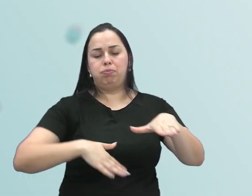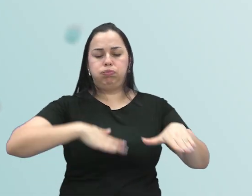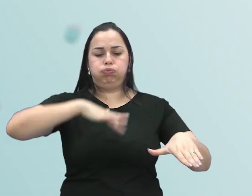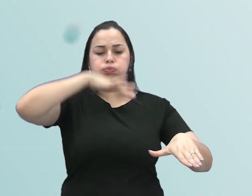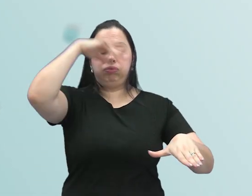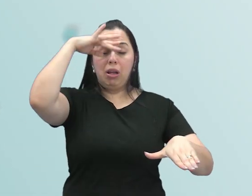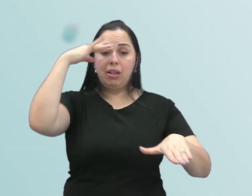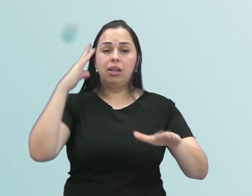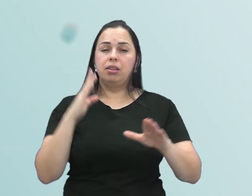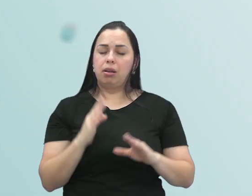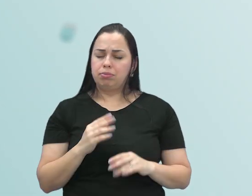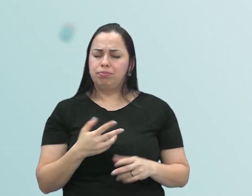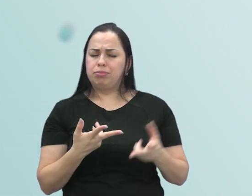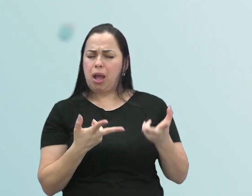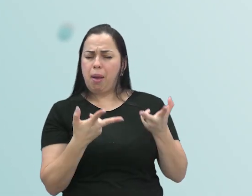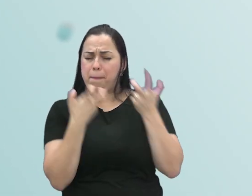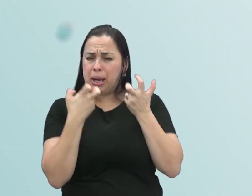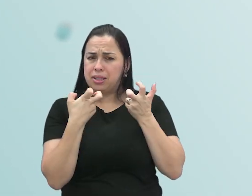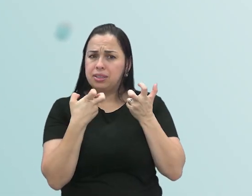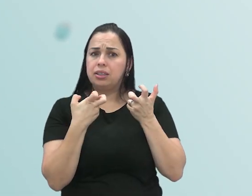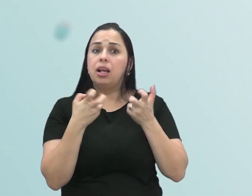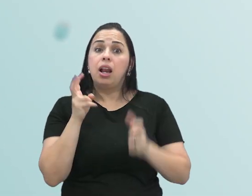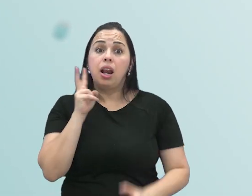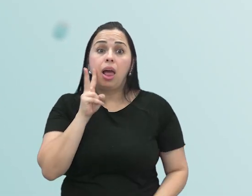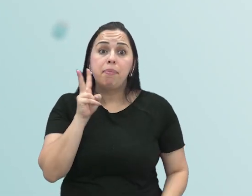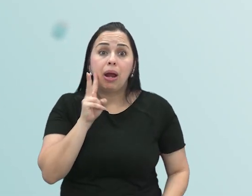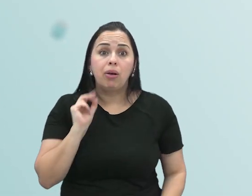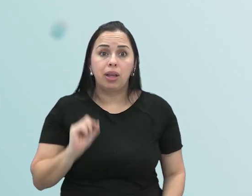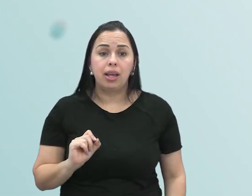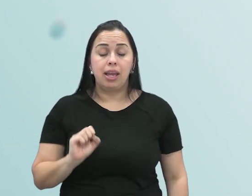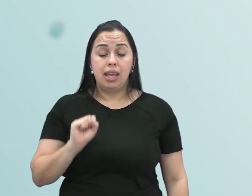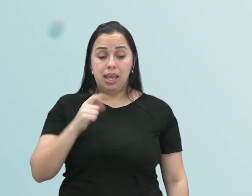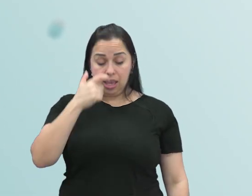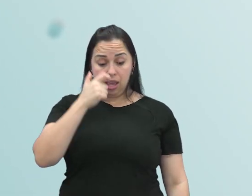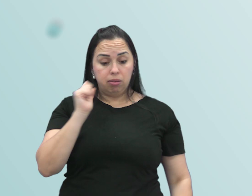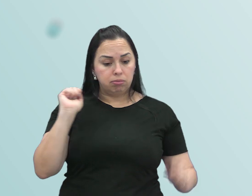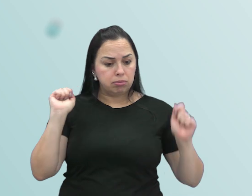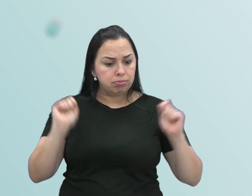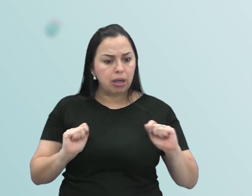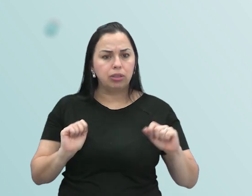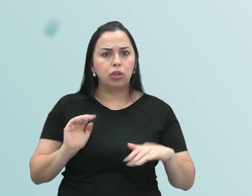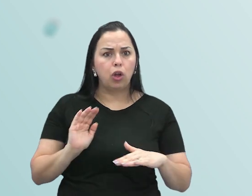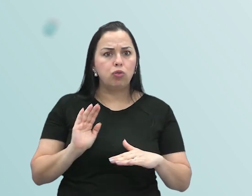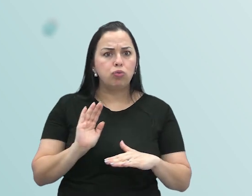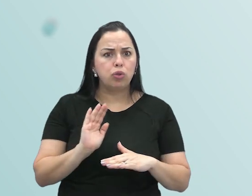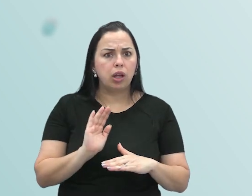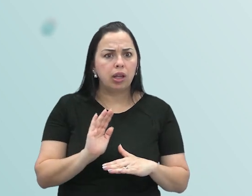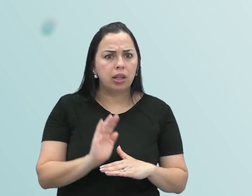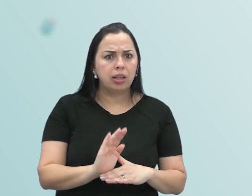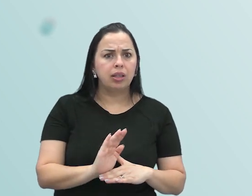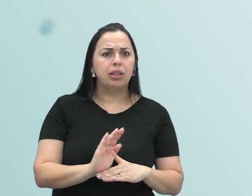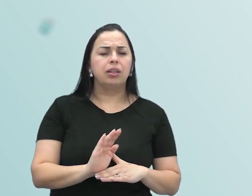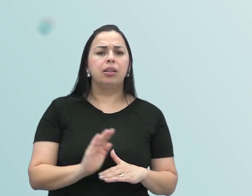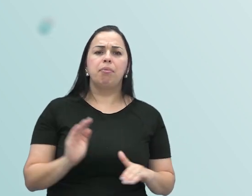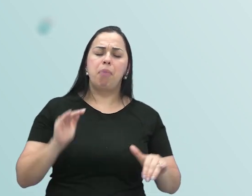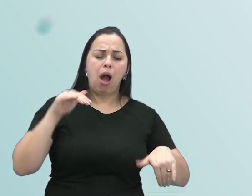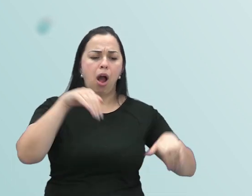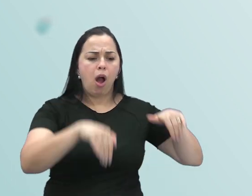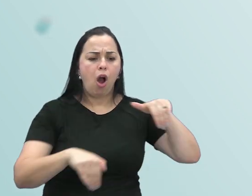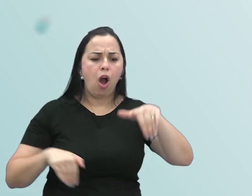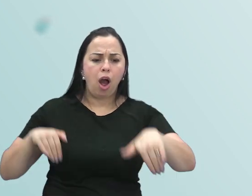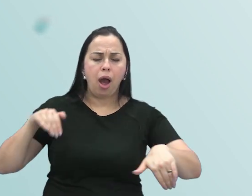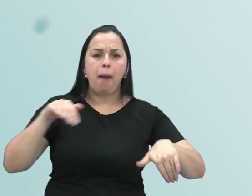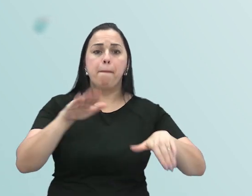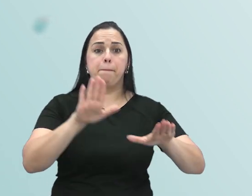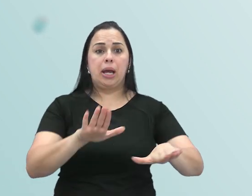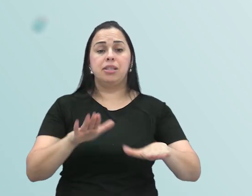afogando. Quando eu identifico isso, lembrar que se eu posso ajudar, né, que eu sempre chegue nessa vítima